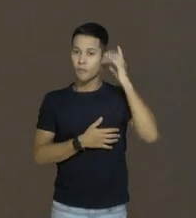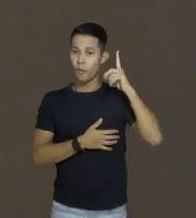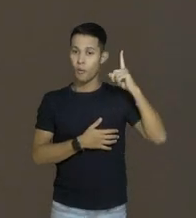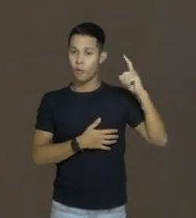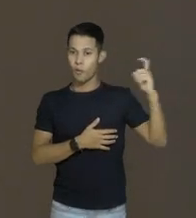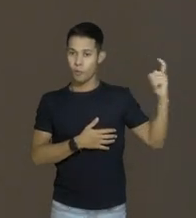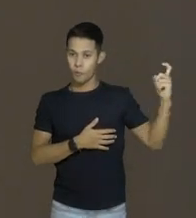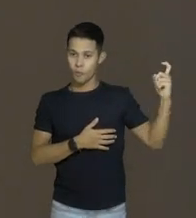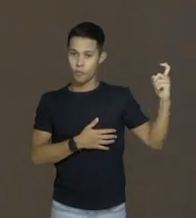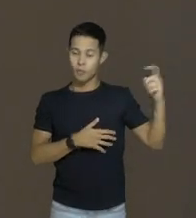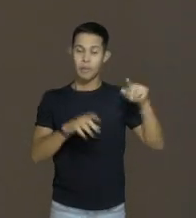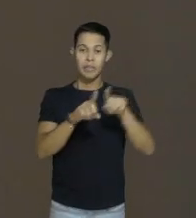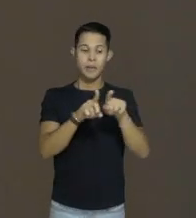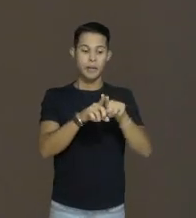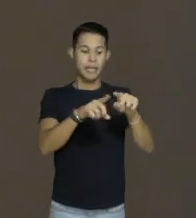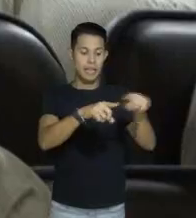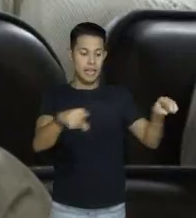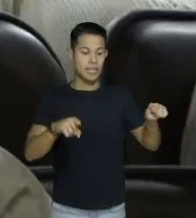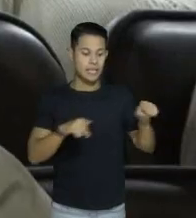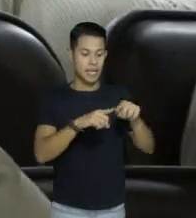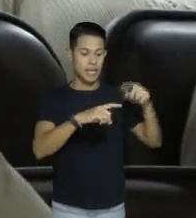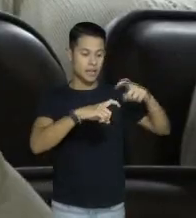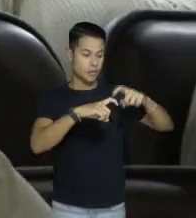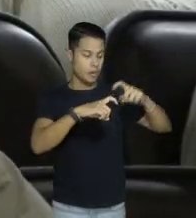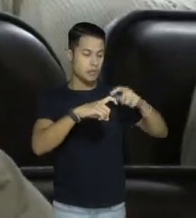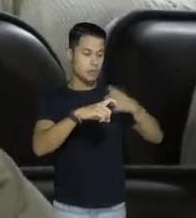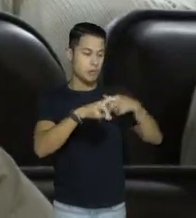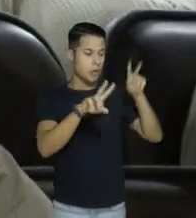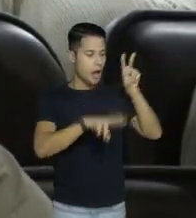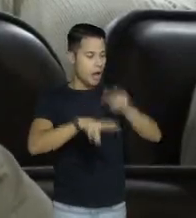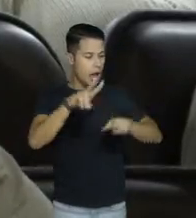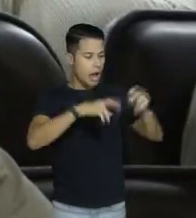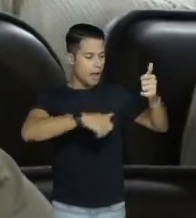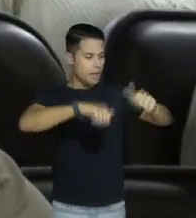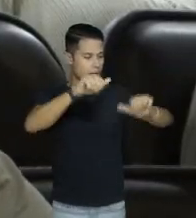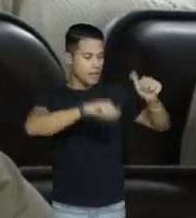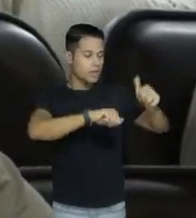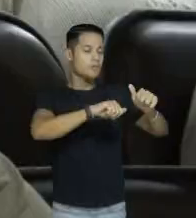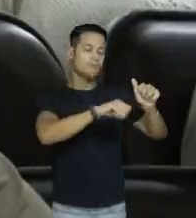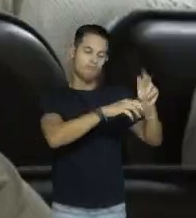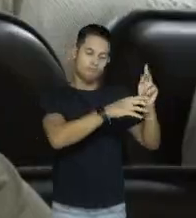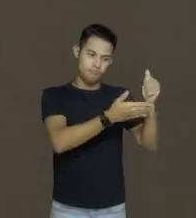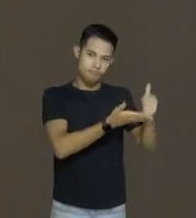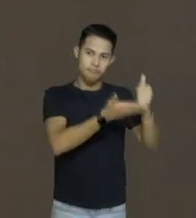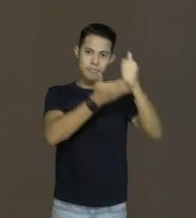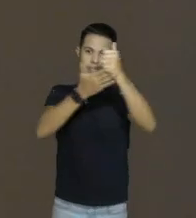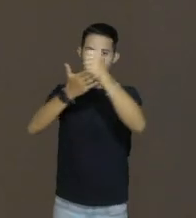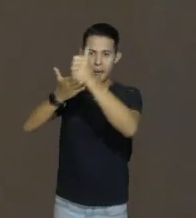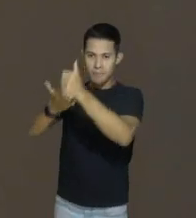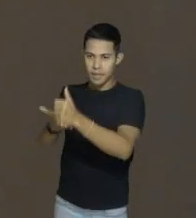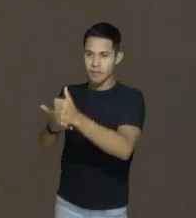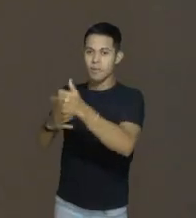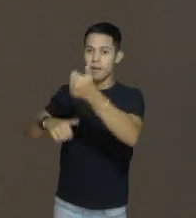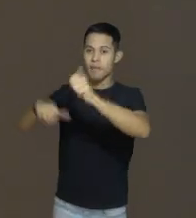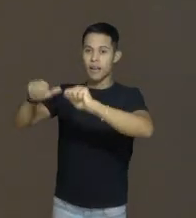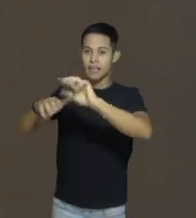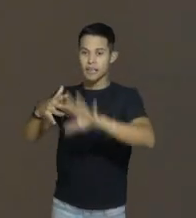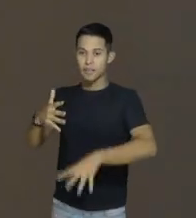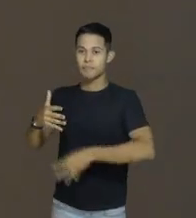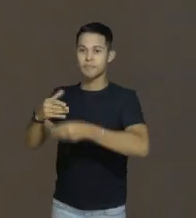uma avaliação complementar, entendeu? Mas, vamos dizer, eu pego uma criança de 10 anos, 11 anos, exemplo,